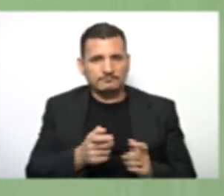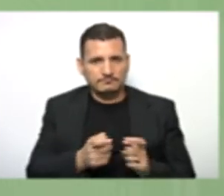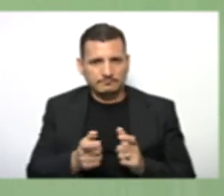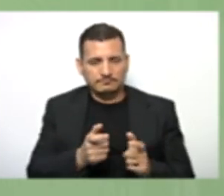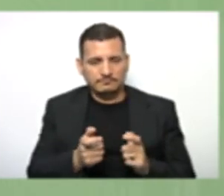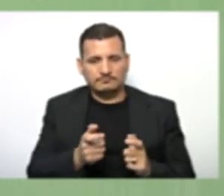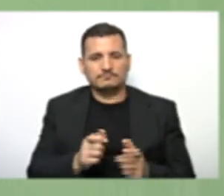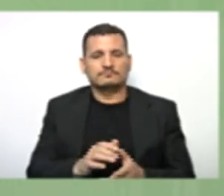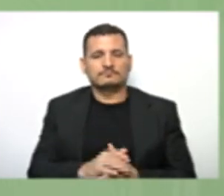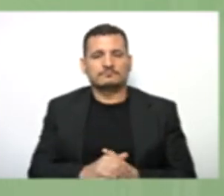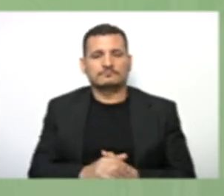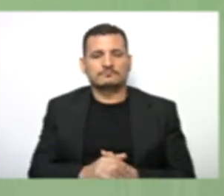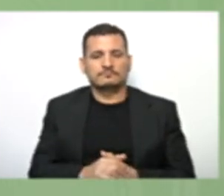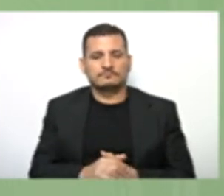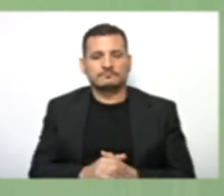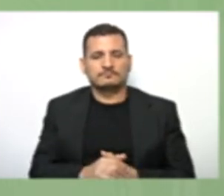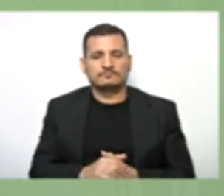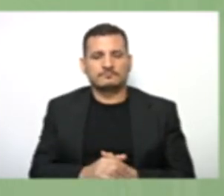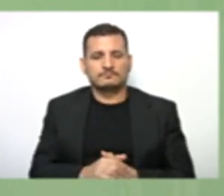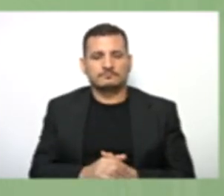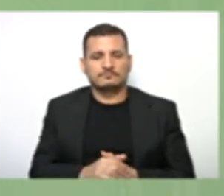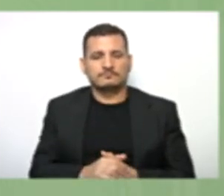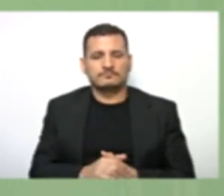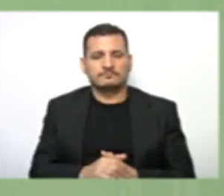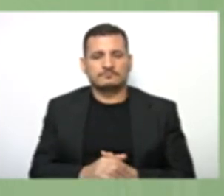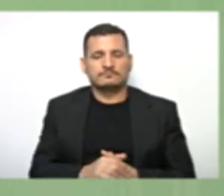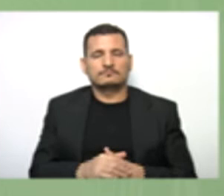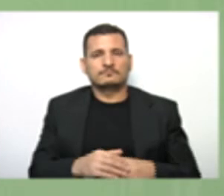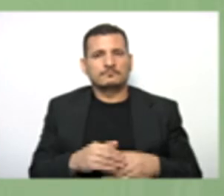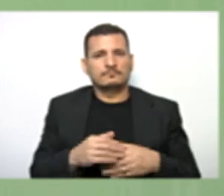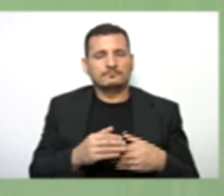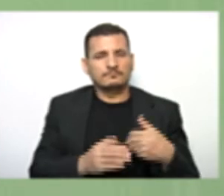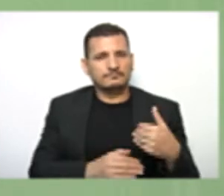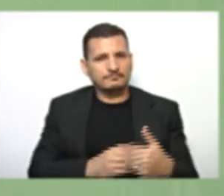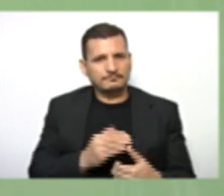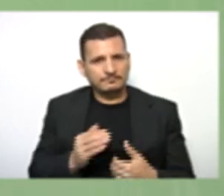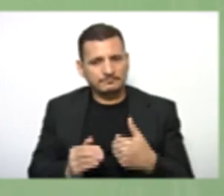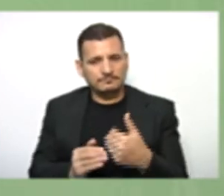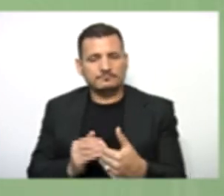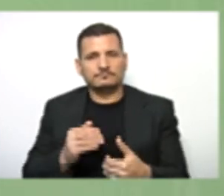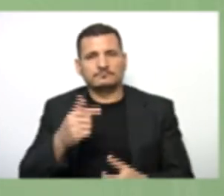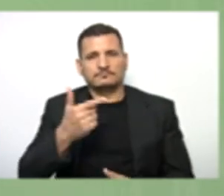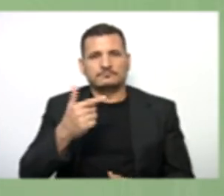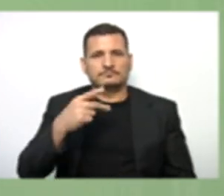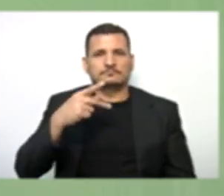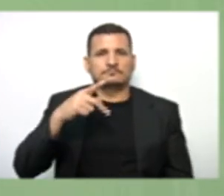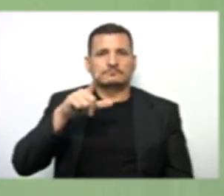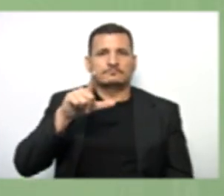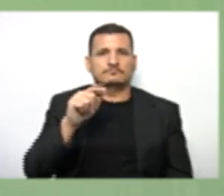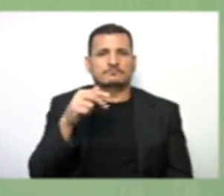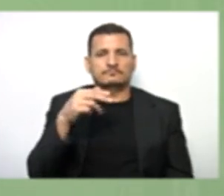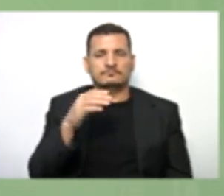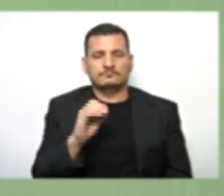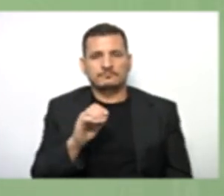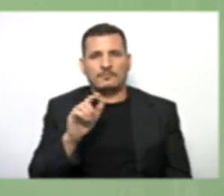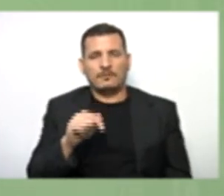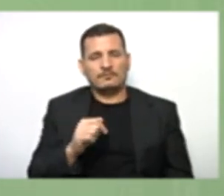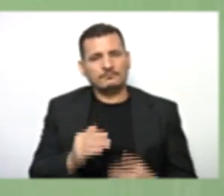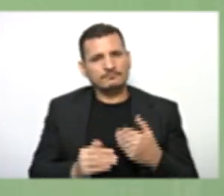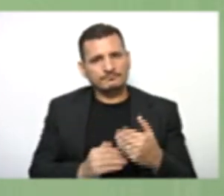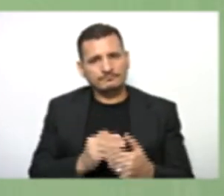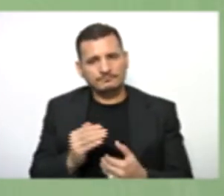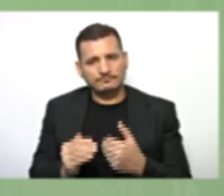né? E os processos de segundo plano são os processos que podem ser